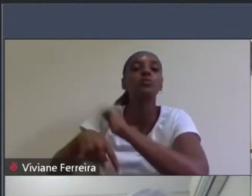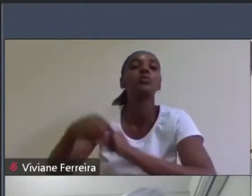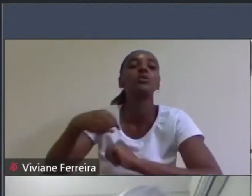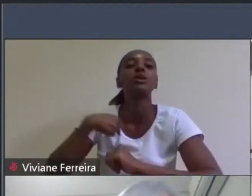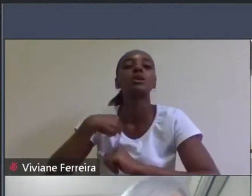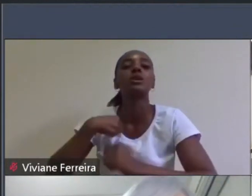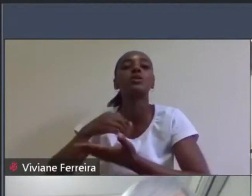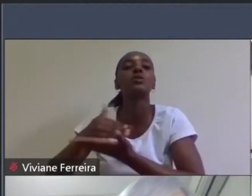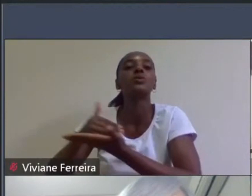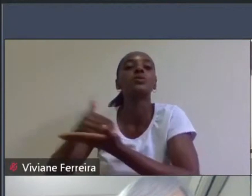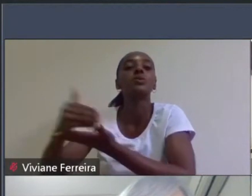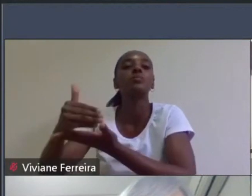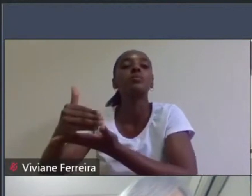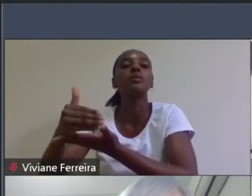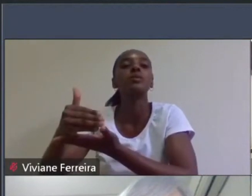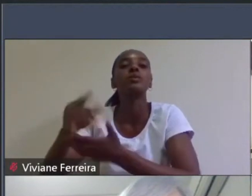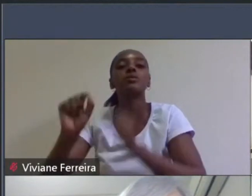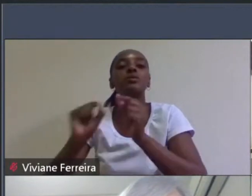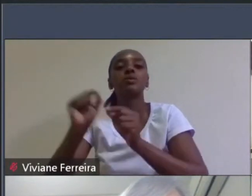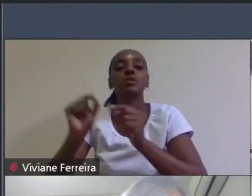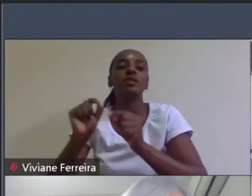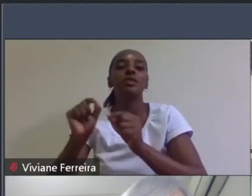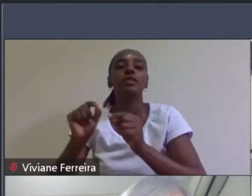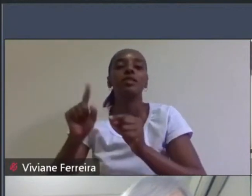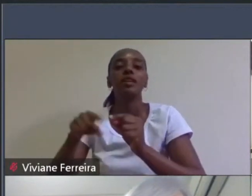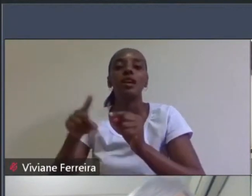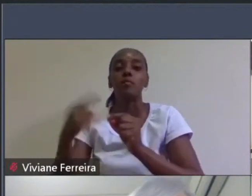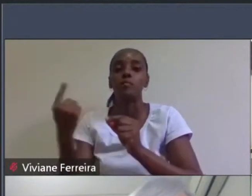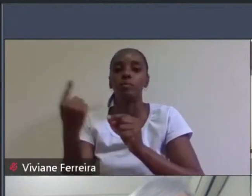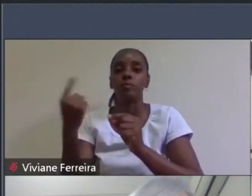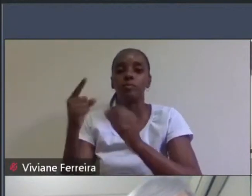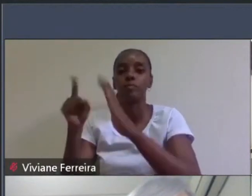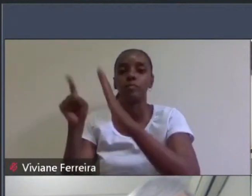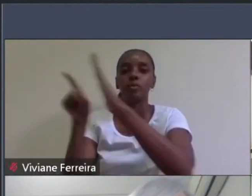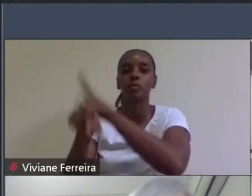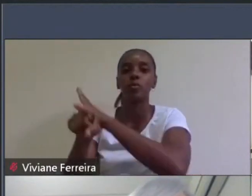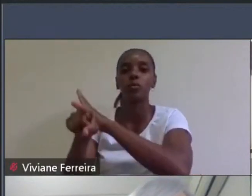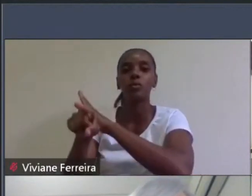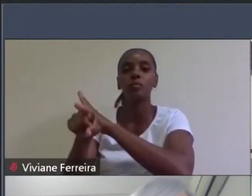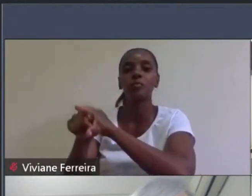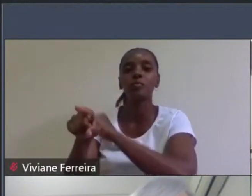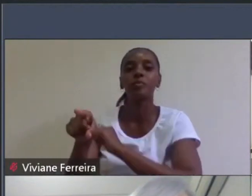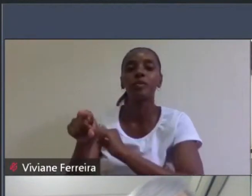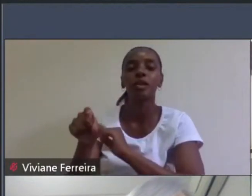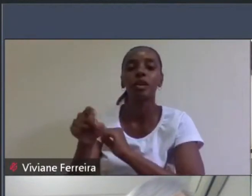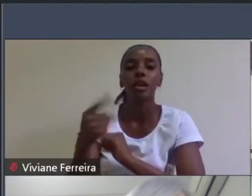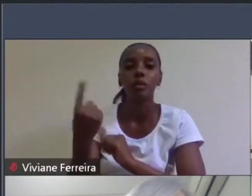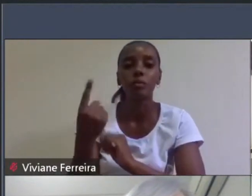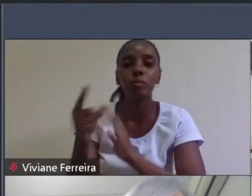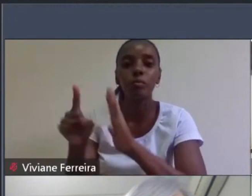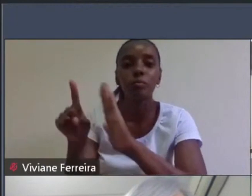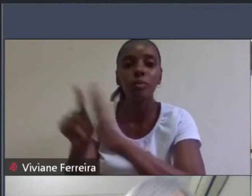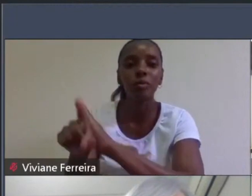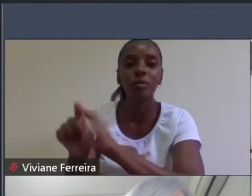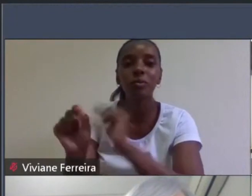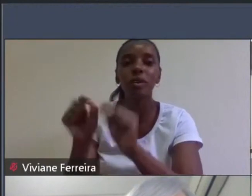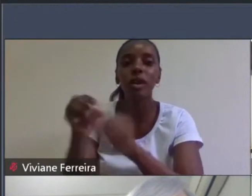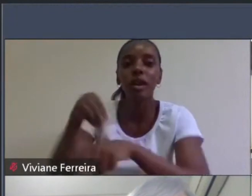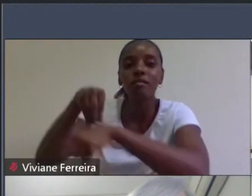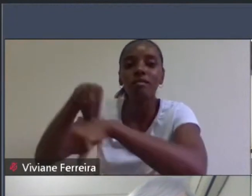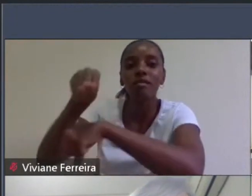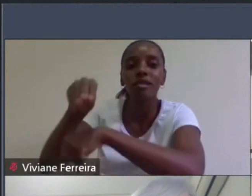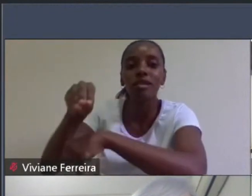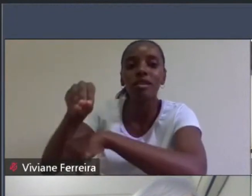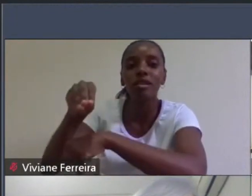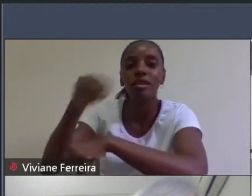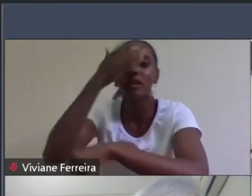provocando, depois eu vou fazer a primeira pergunta. Eu acho que a dica fica das pessoas não só olharem para os processos,